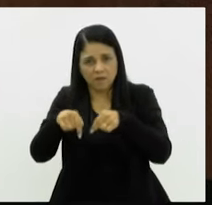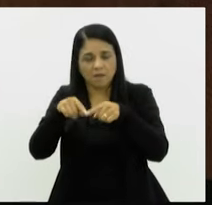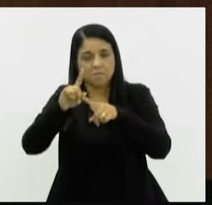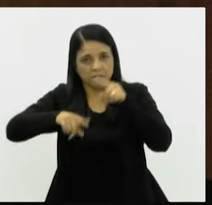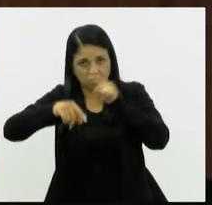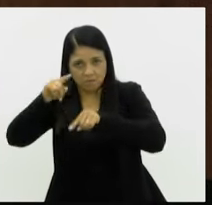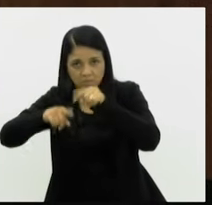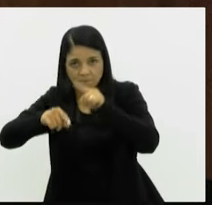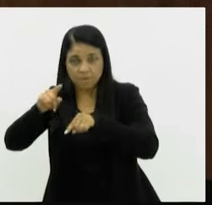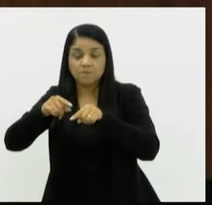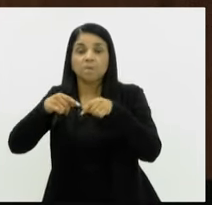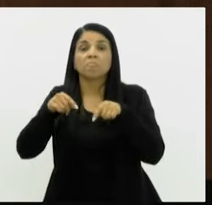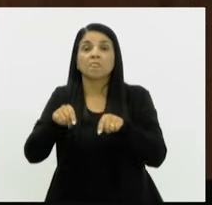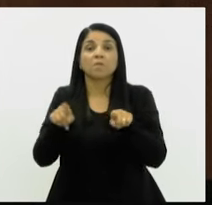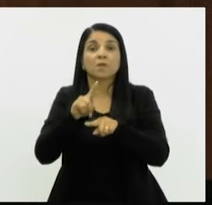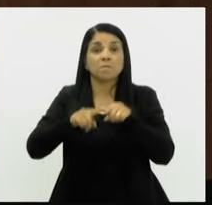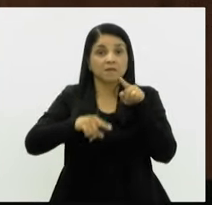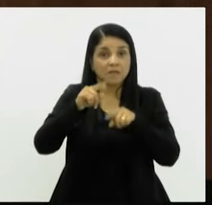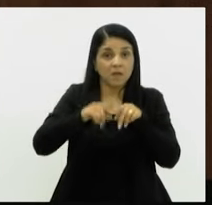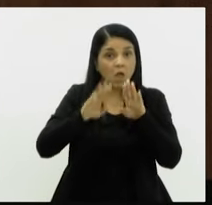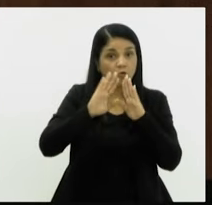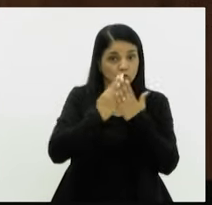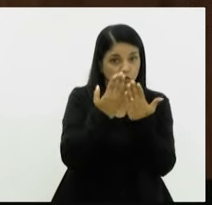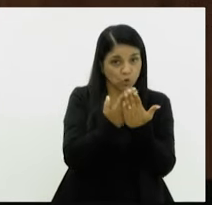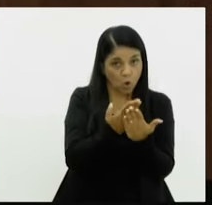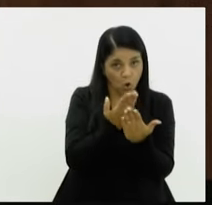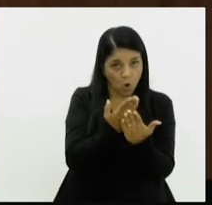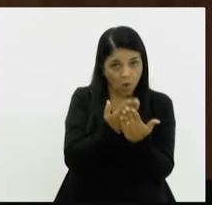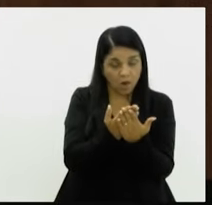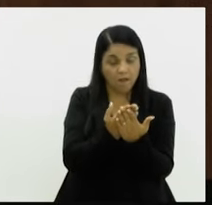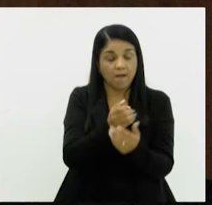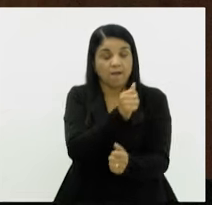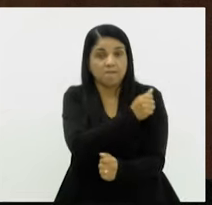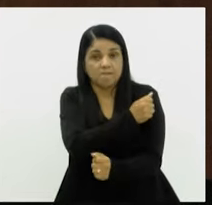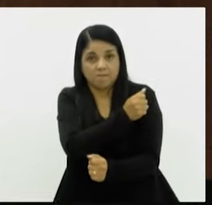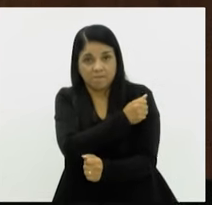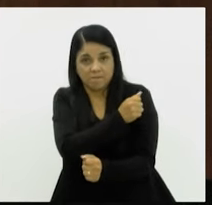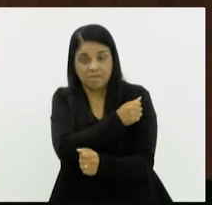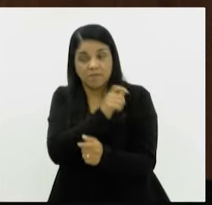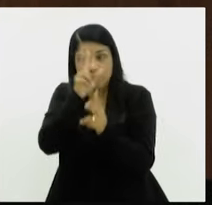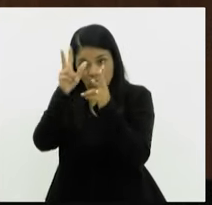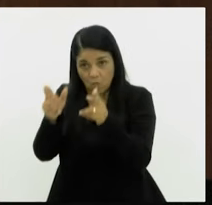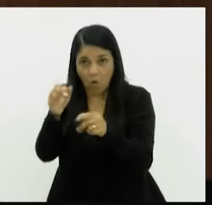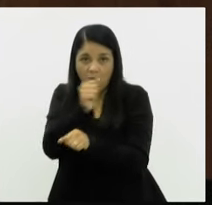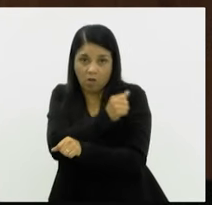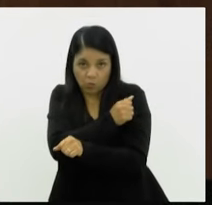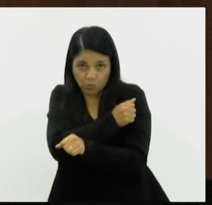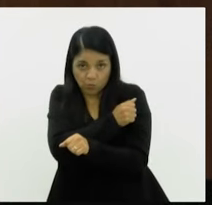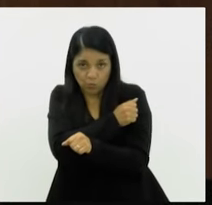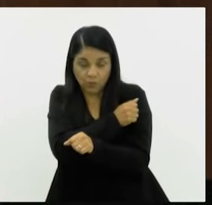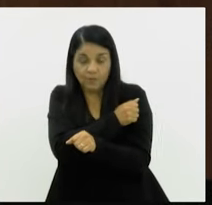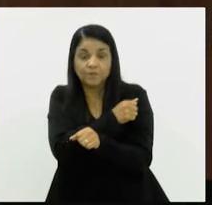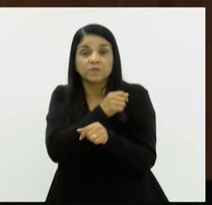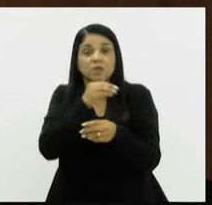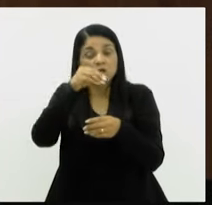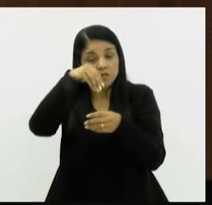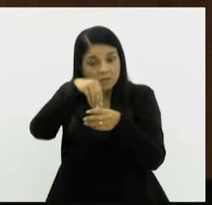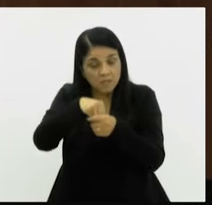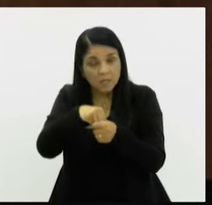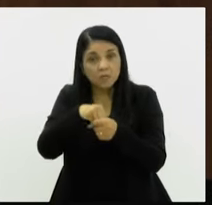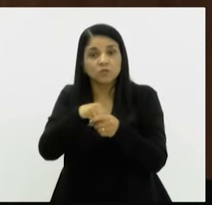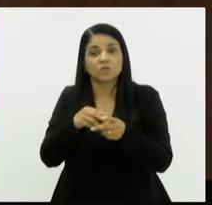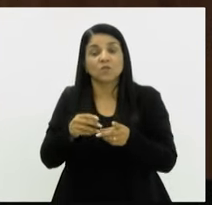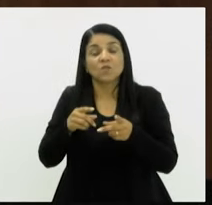mesma forma que do material escolar para os alunos, esse também é consumido, né, dentro do próprio comércio